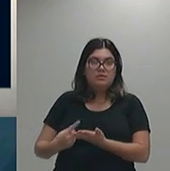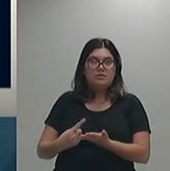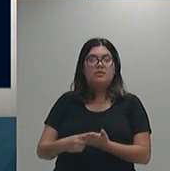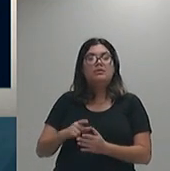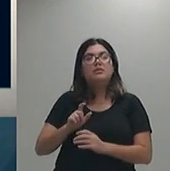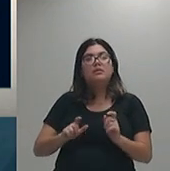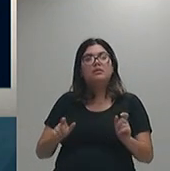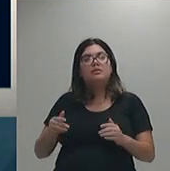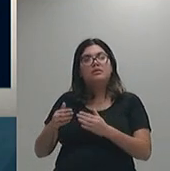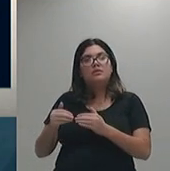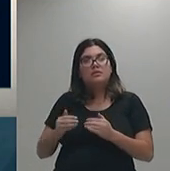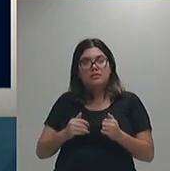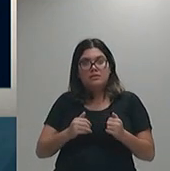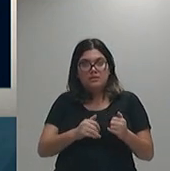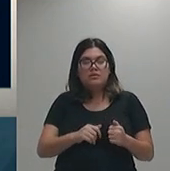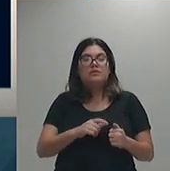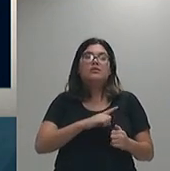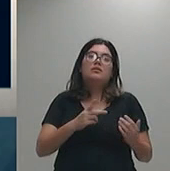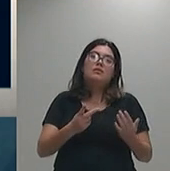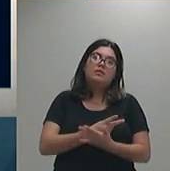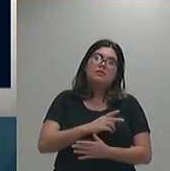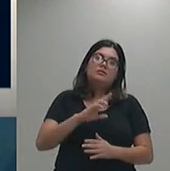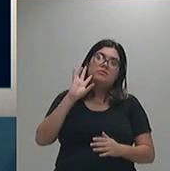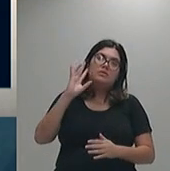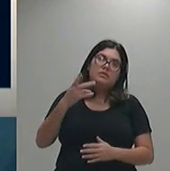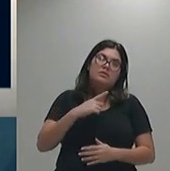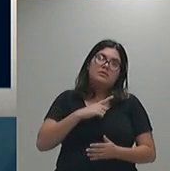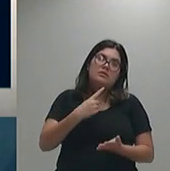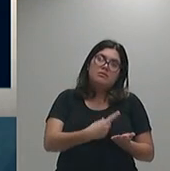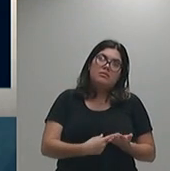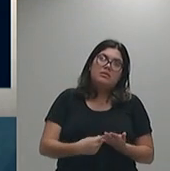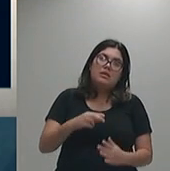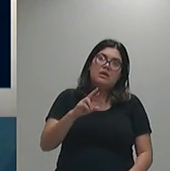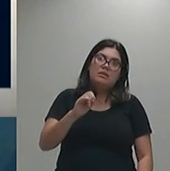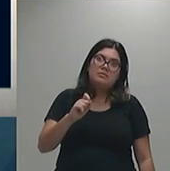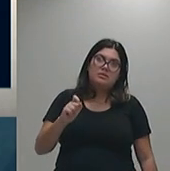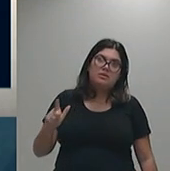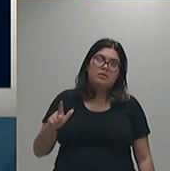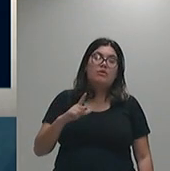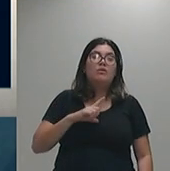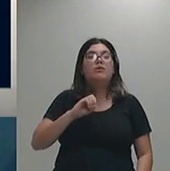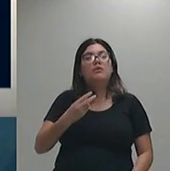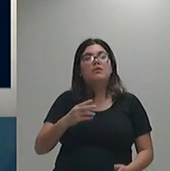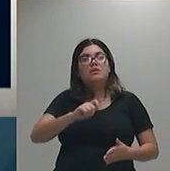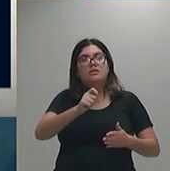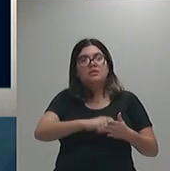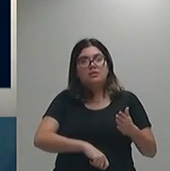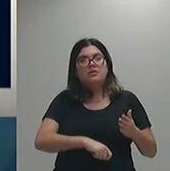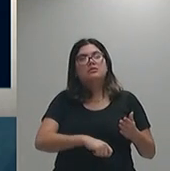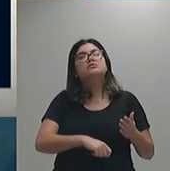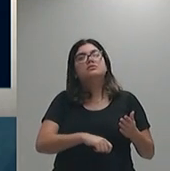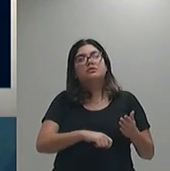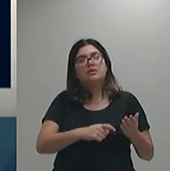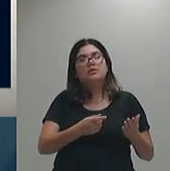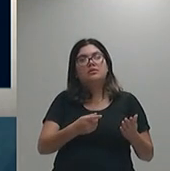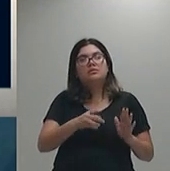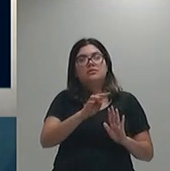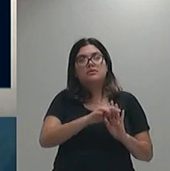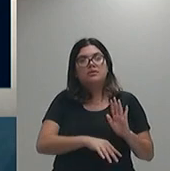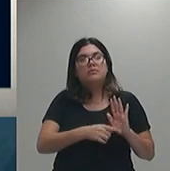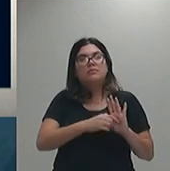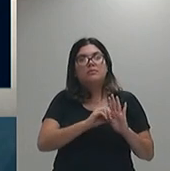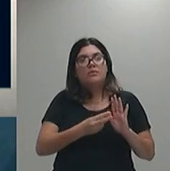oxidar tanto por ocasião do compromisso arbitral ou da assinatura do termo de arbitragem como no curso do processo arbitral